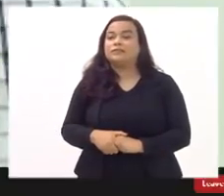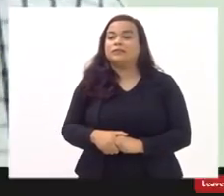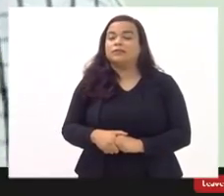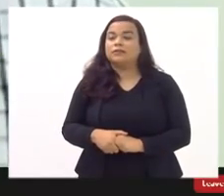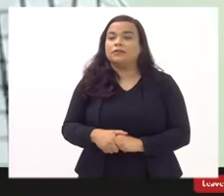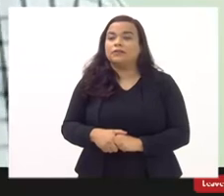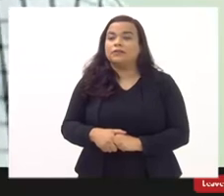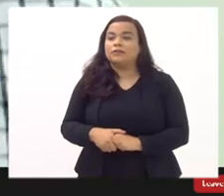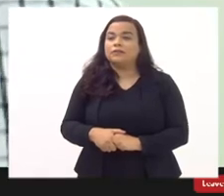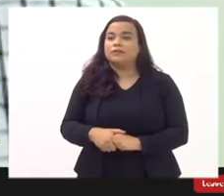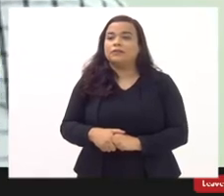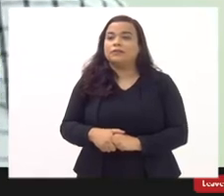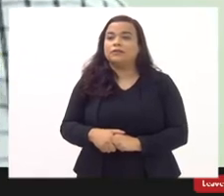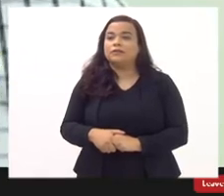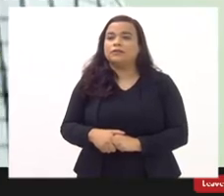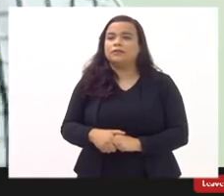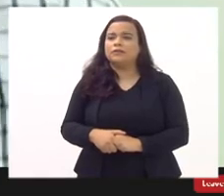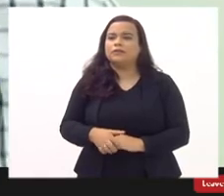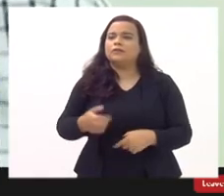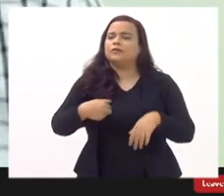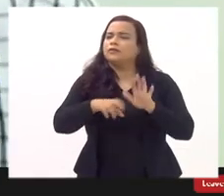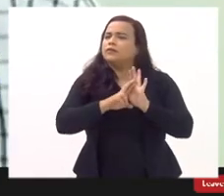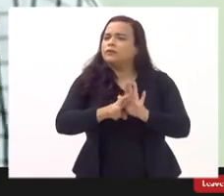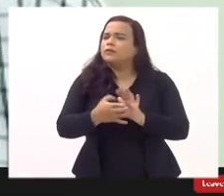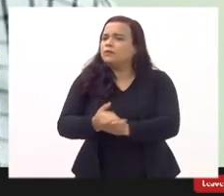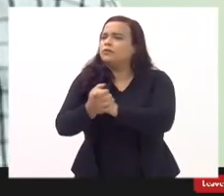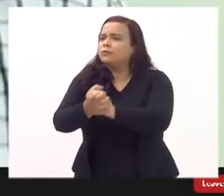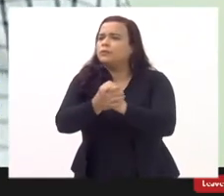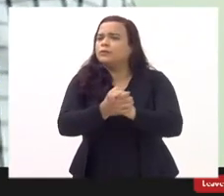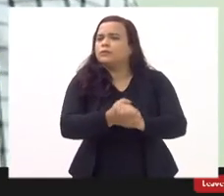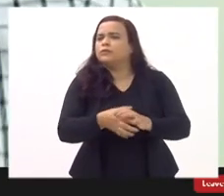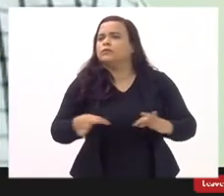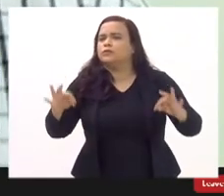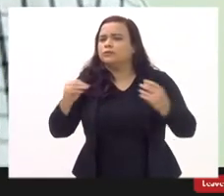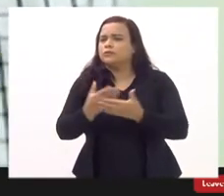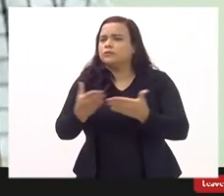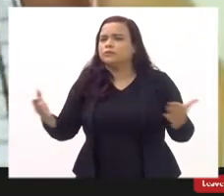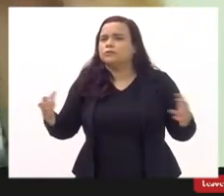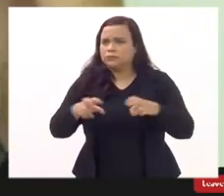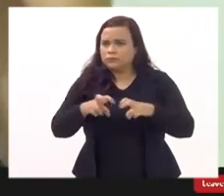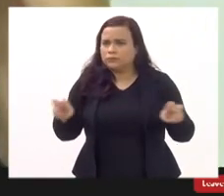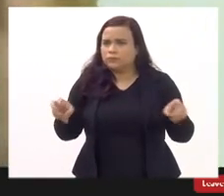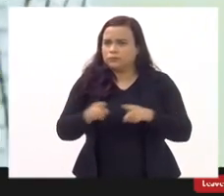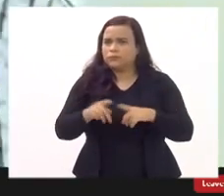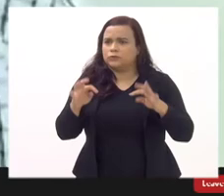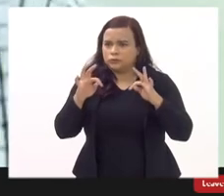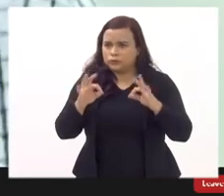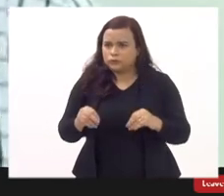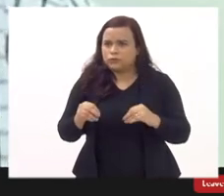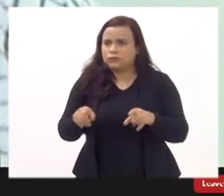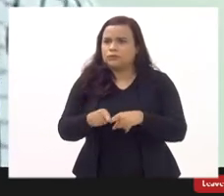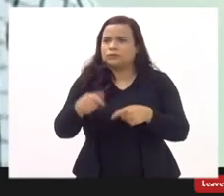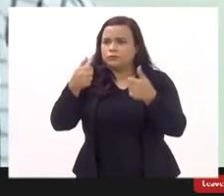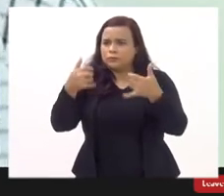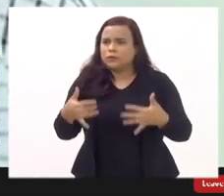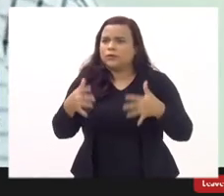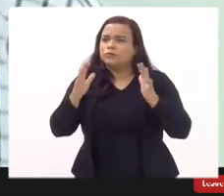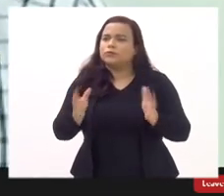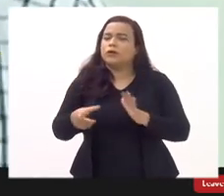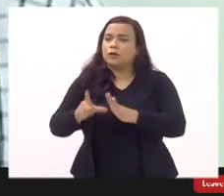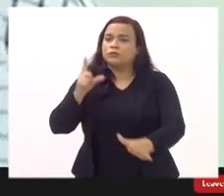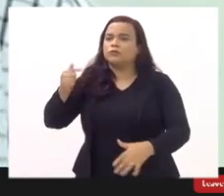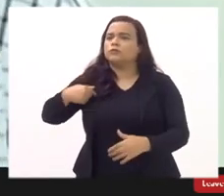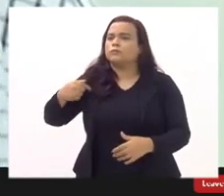Cumprimentando o senhor, cumprimentando todos os membros aí da mesa, os demais companheiros que falaram, que me antecederam,